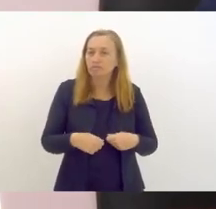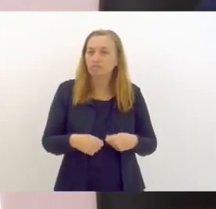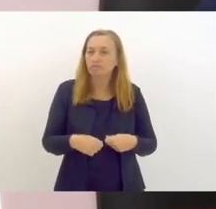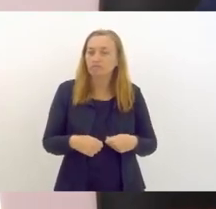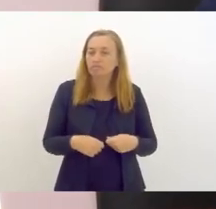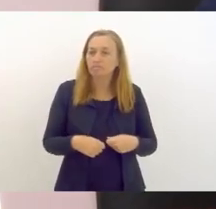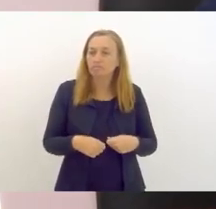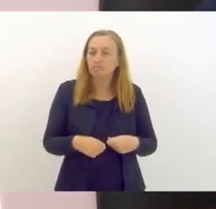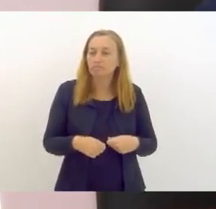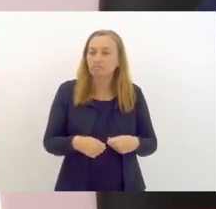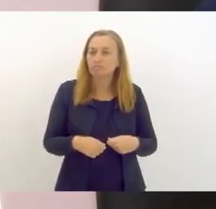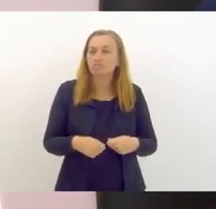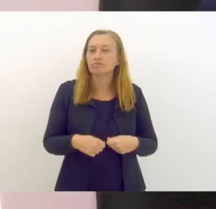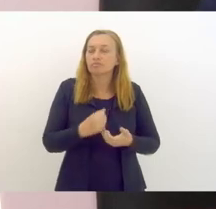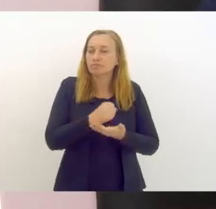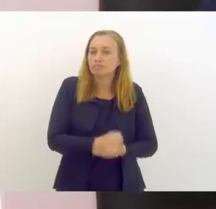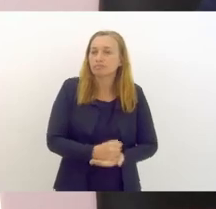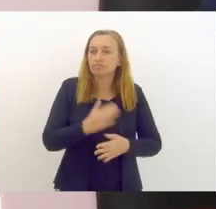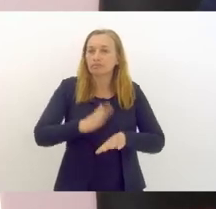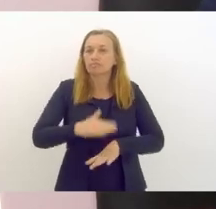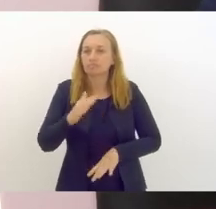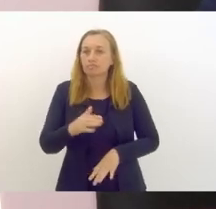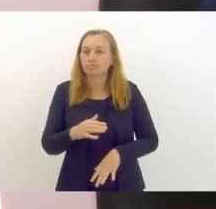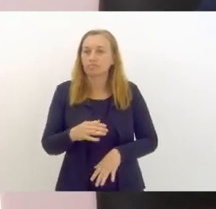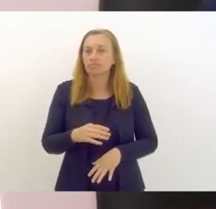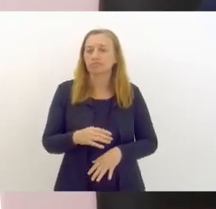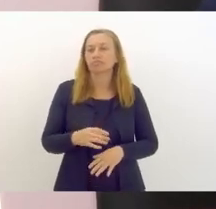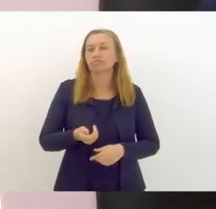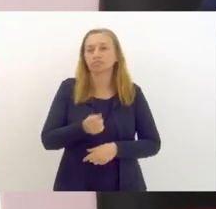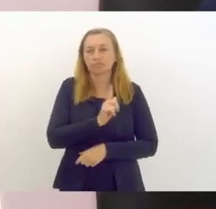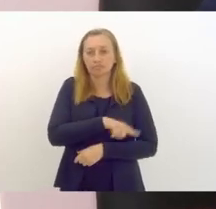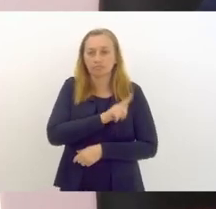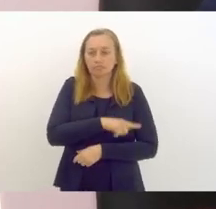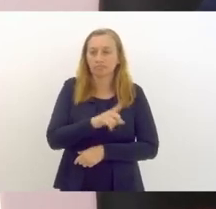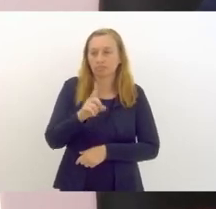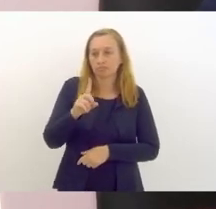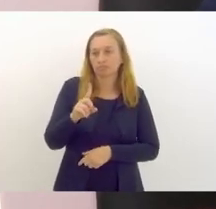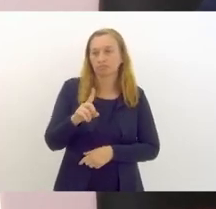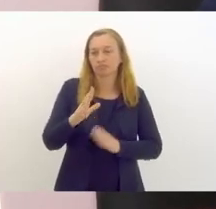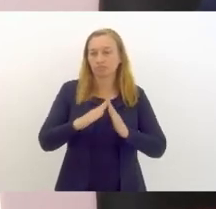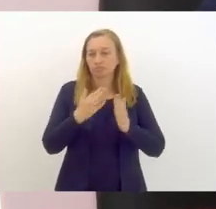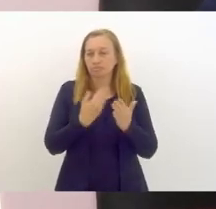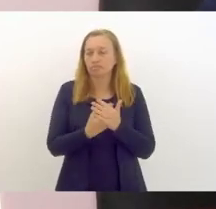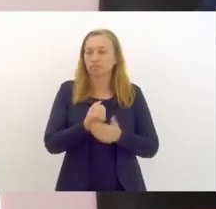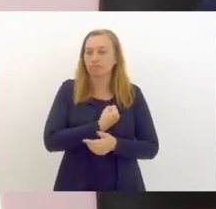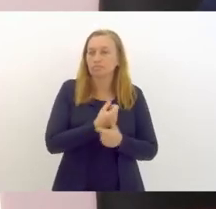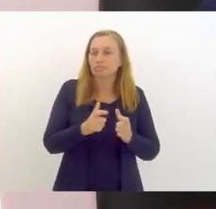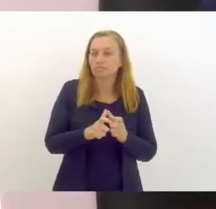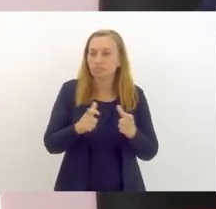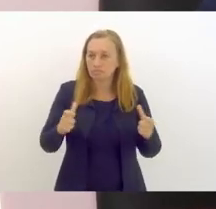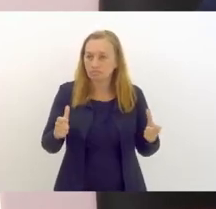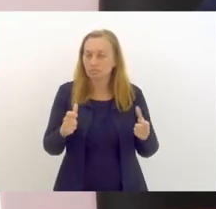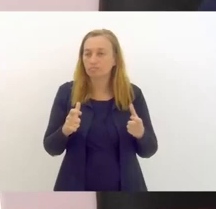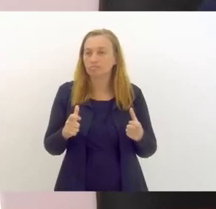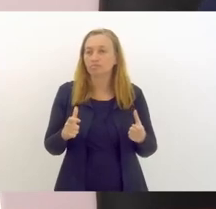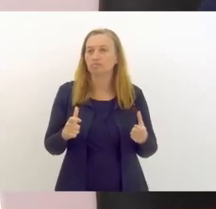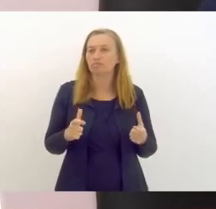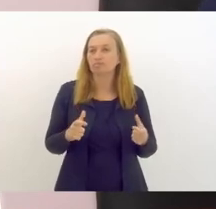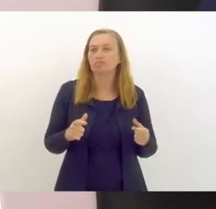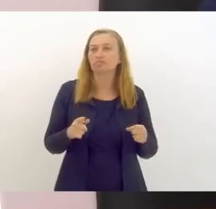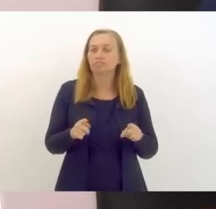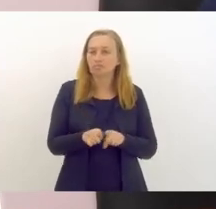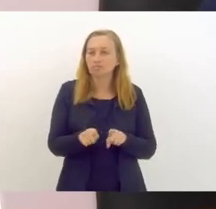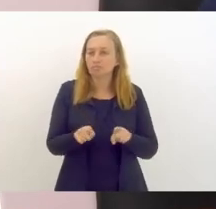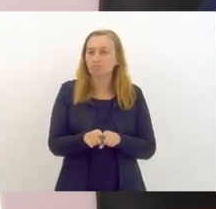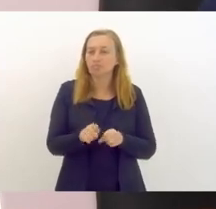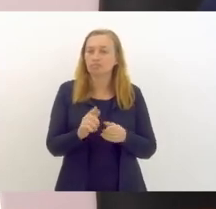a gente tem uma sobrecarga cada vez maior dos que estão na gestão da escola. Então, a gente tem uma demanda maior e a gente também tem um atropelo de